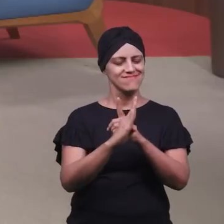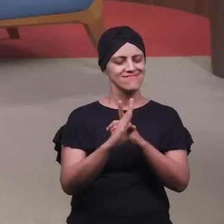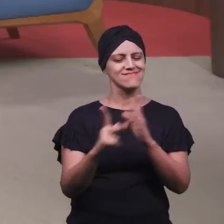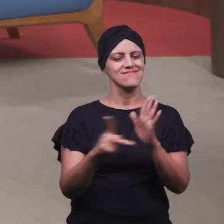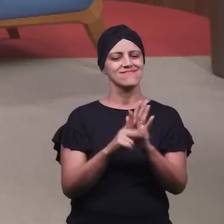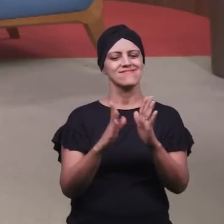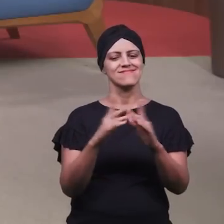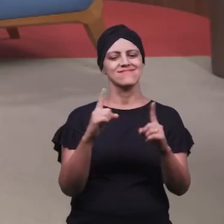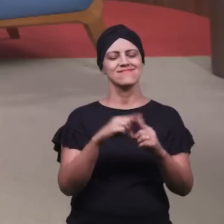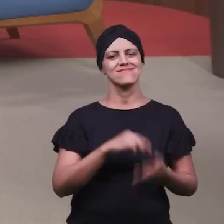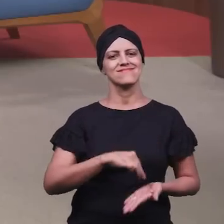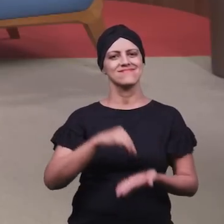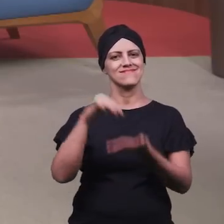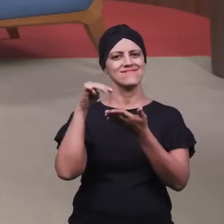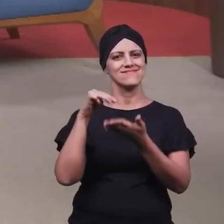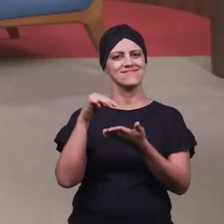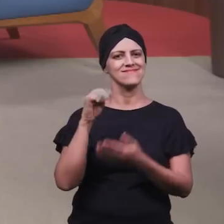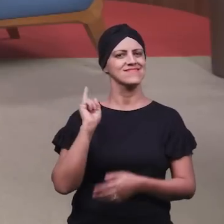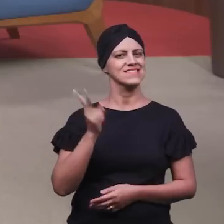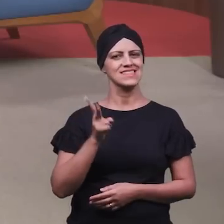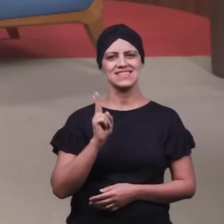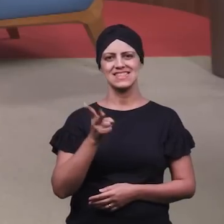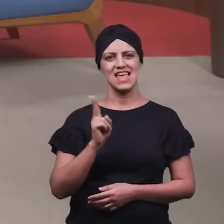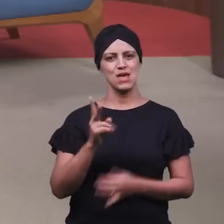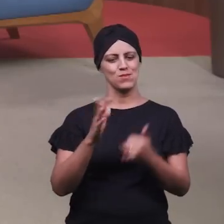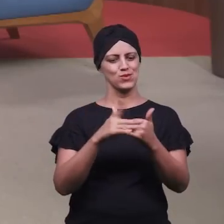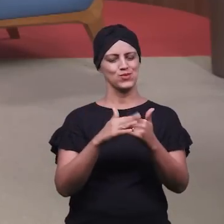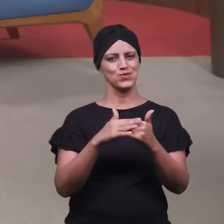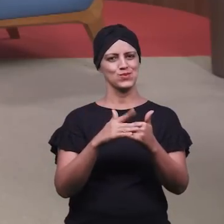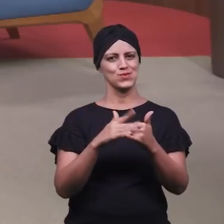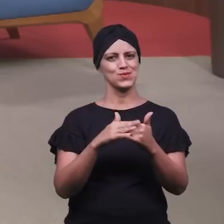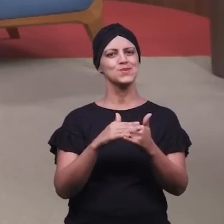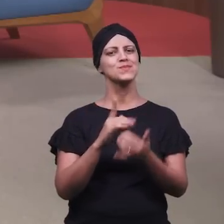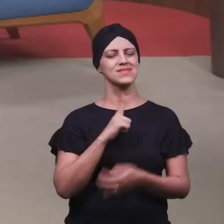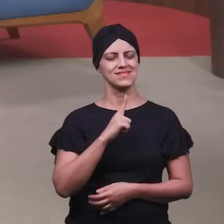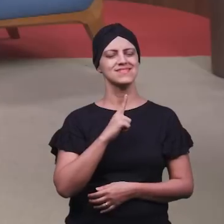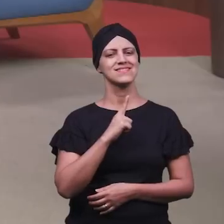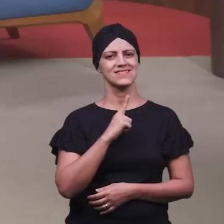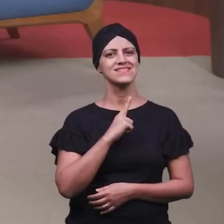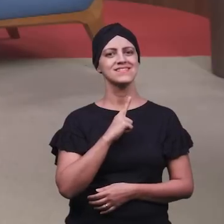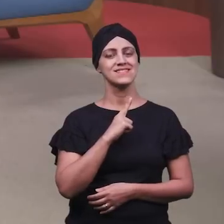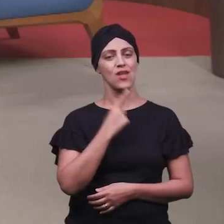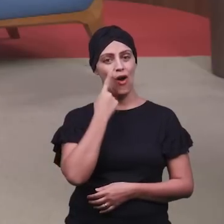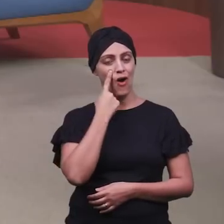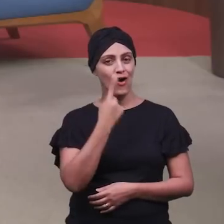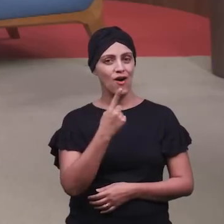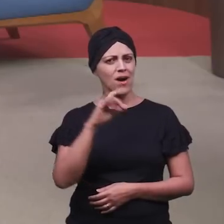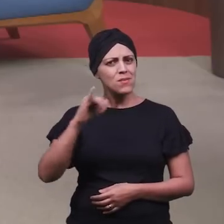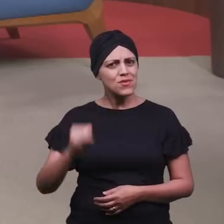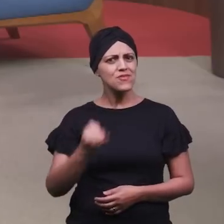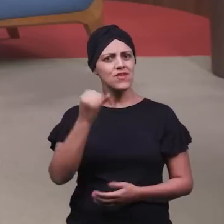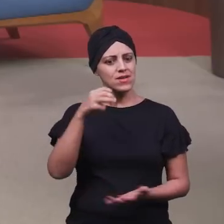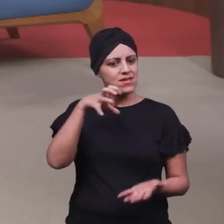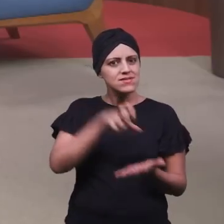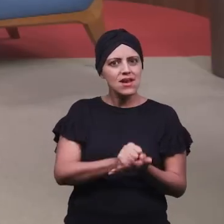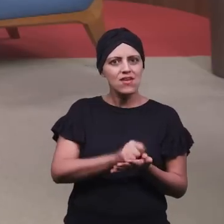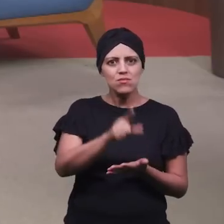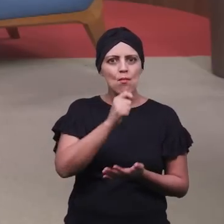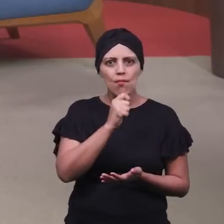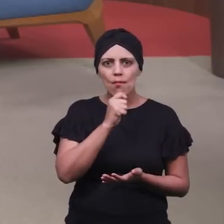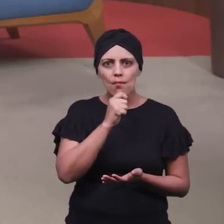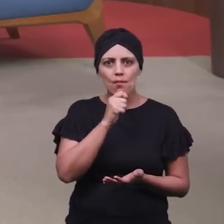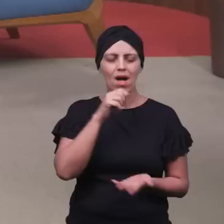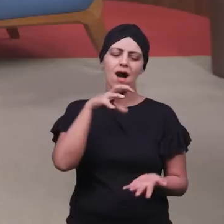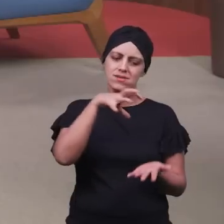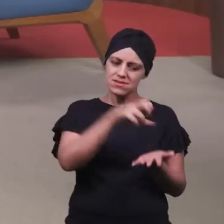Bíblica Dominical da Igreja Cristã Maranata, ela vai ao ar aqui no nosso canal. E olha só, aproveita, se inscreve. Se